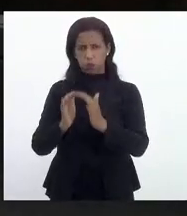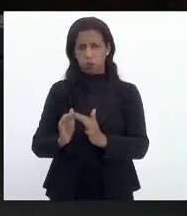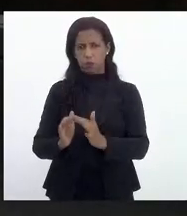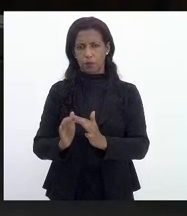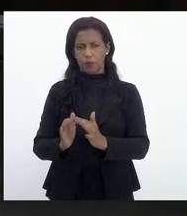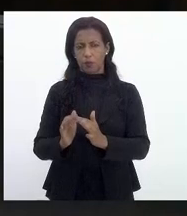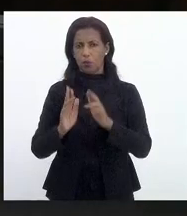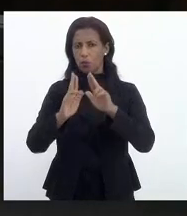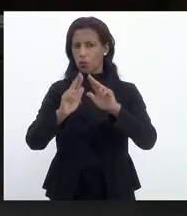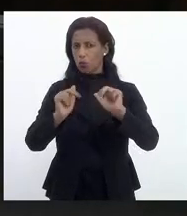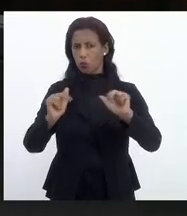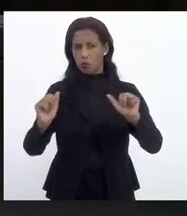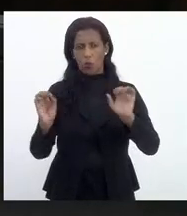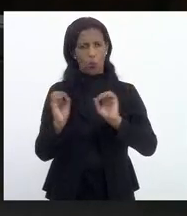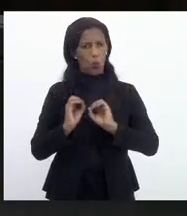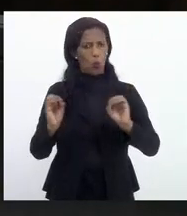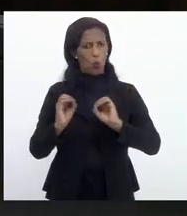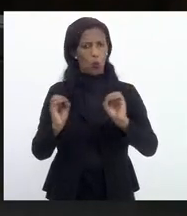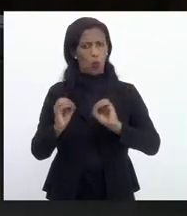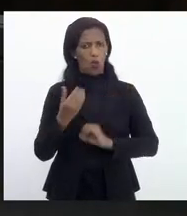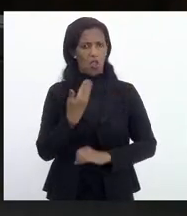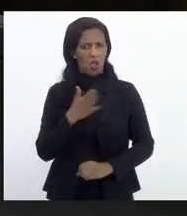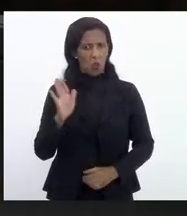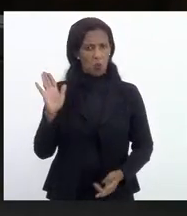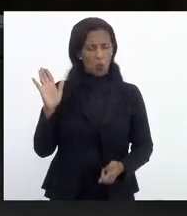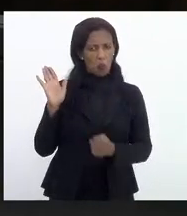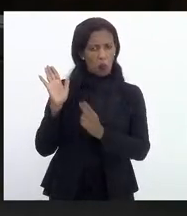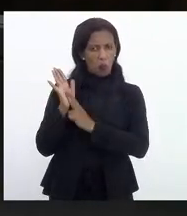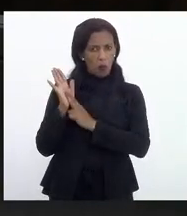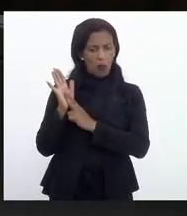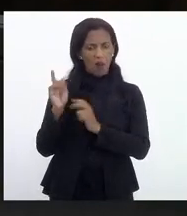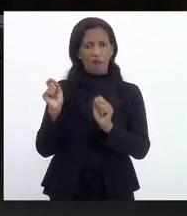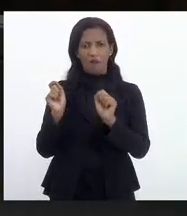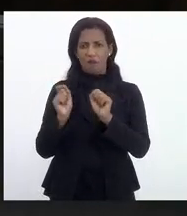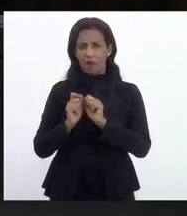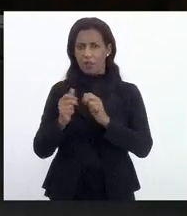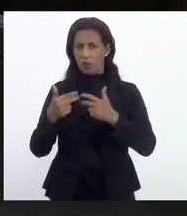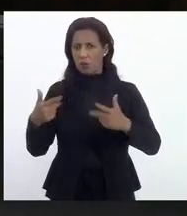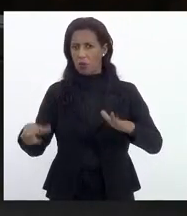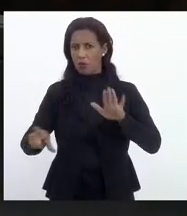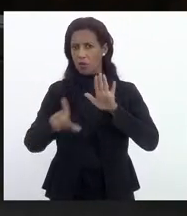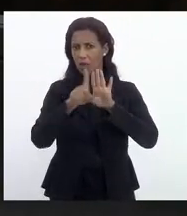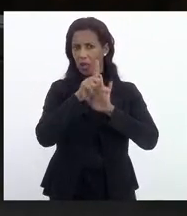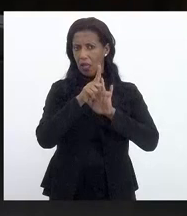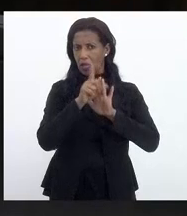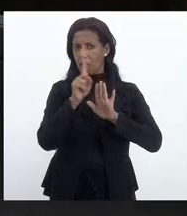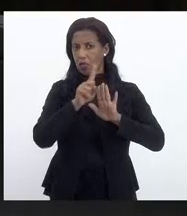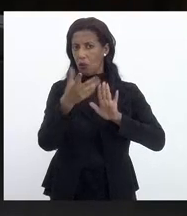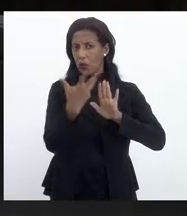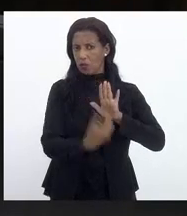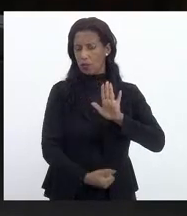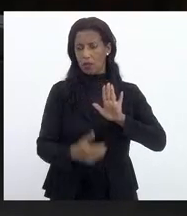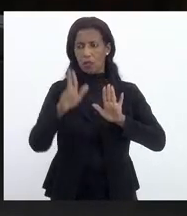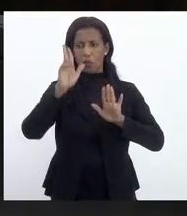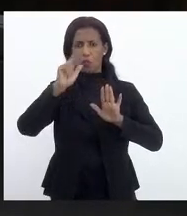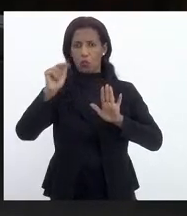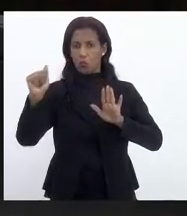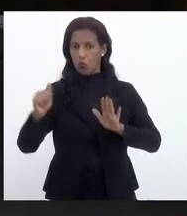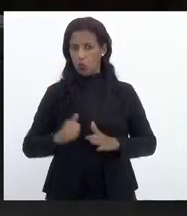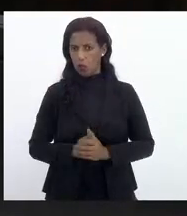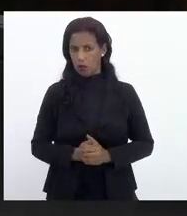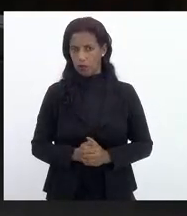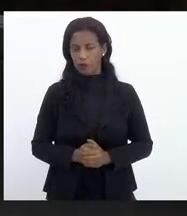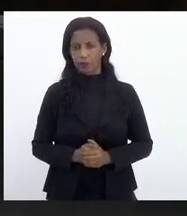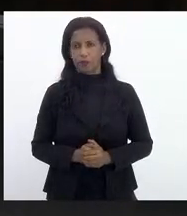eu nunca prometi fazer uma coisa que a legislação não permite Jamais eu